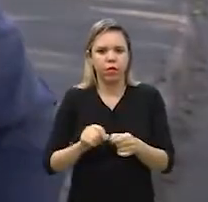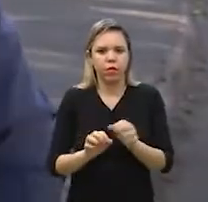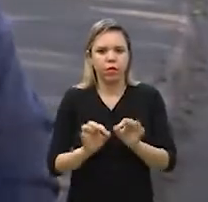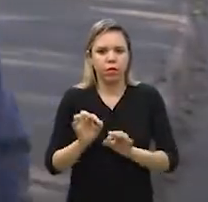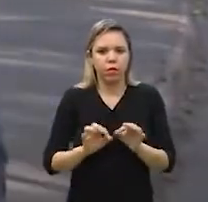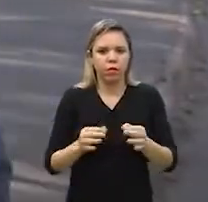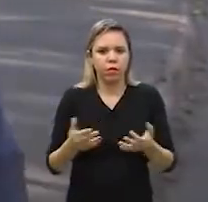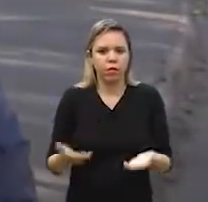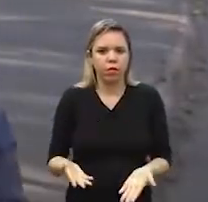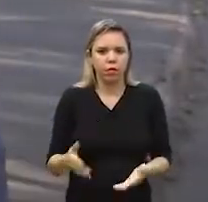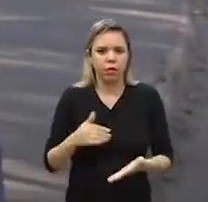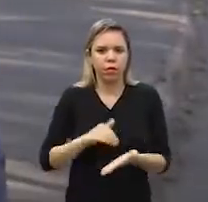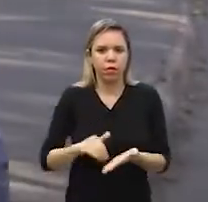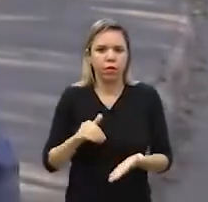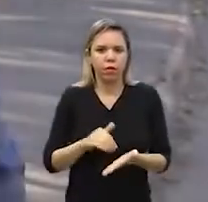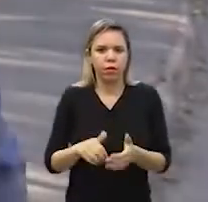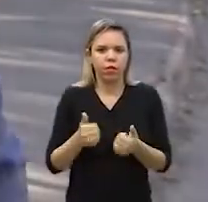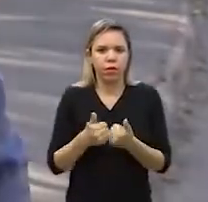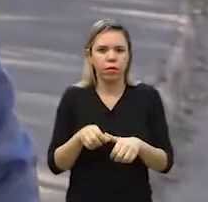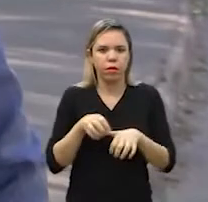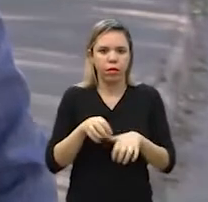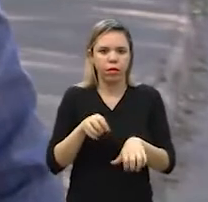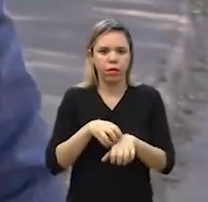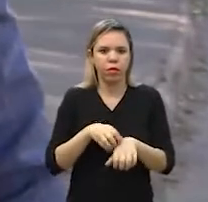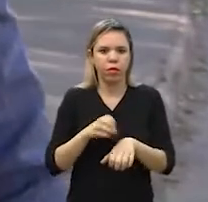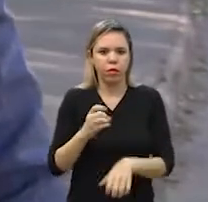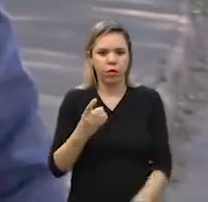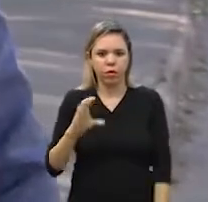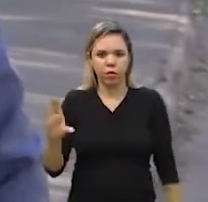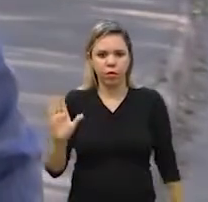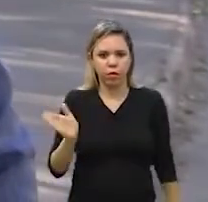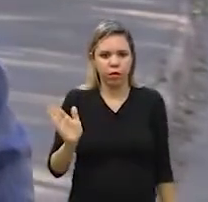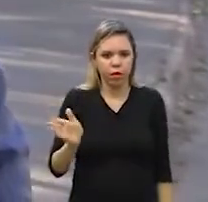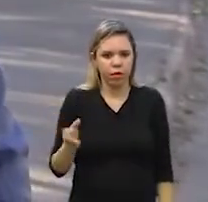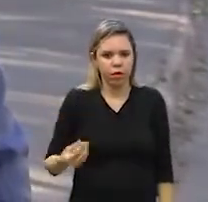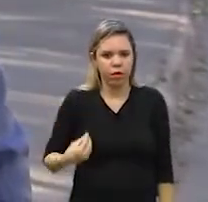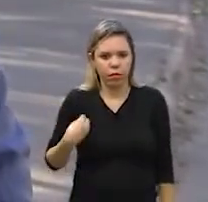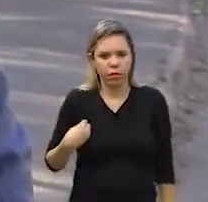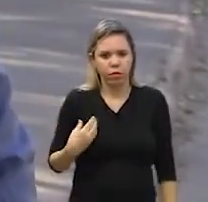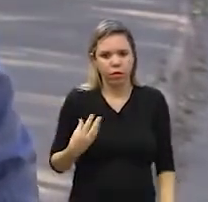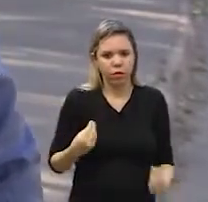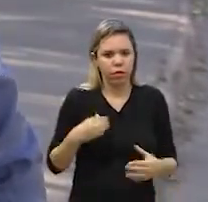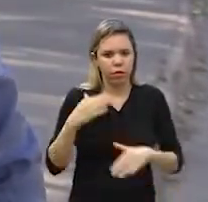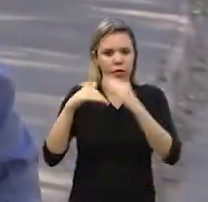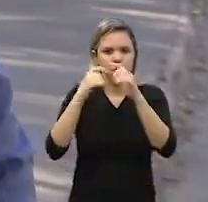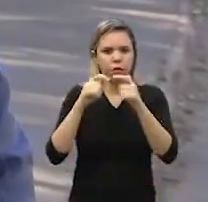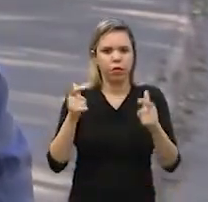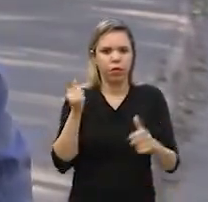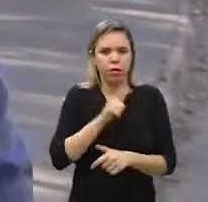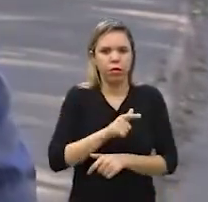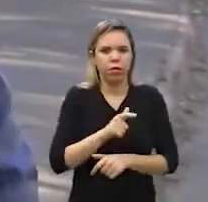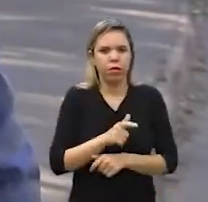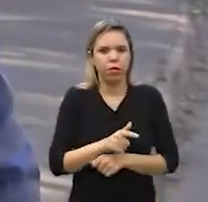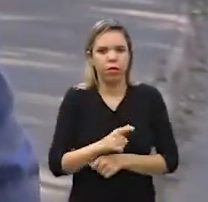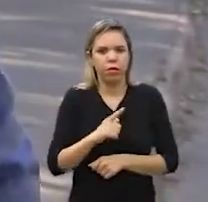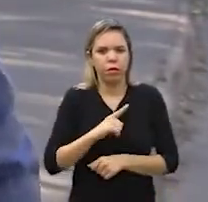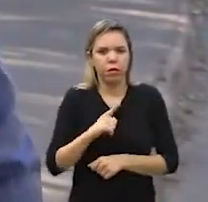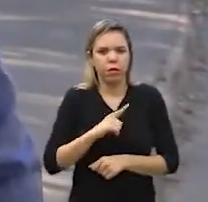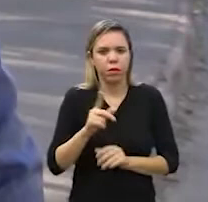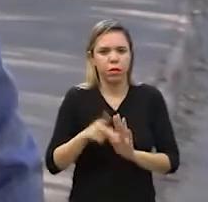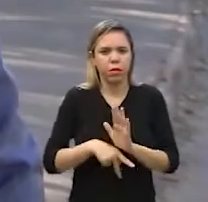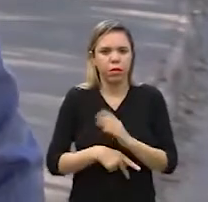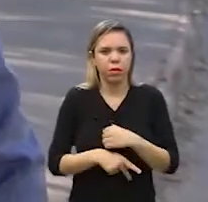trabalho que vem sendo feito na Secretaria de Transportes e também na ideia que nós já estamos bastante avançados né